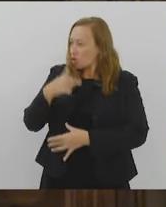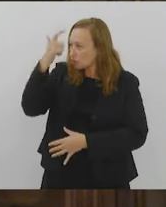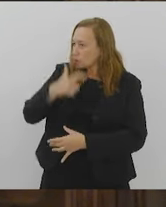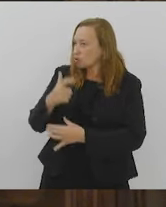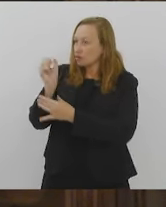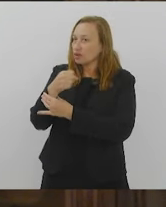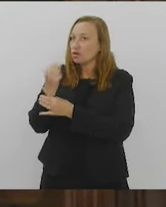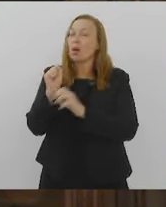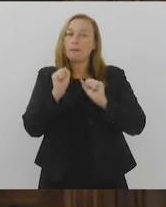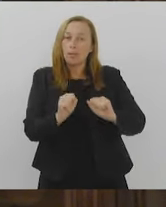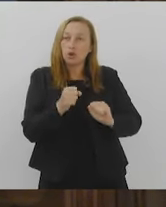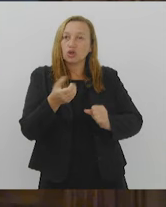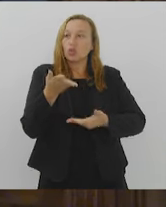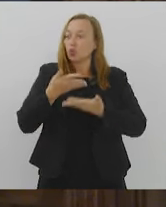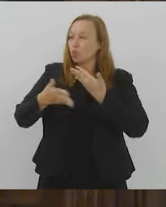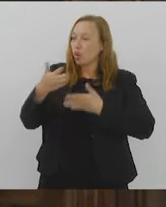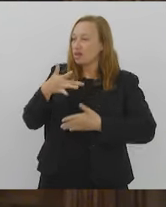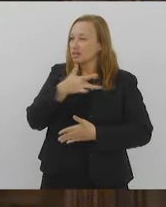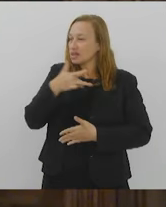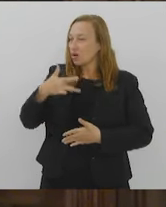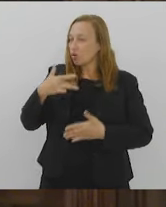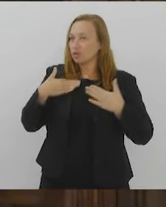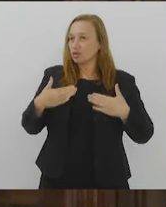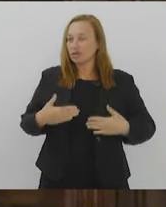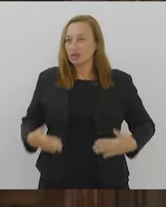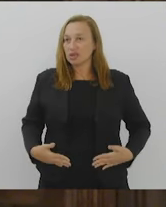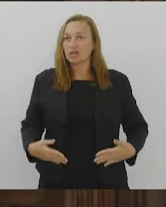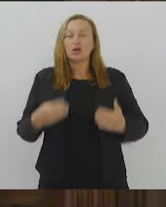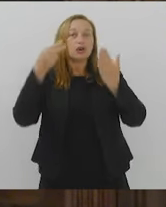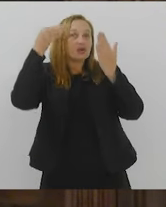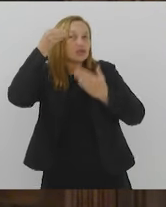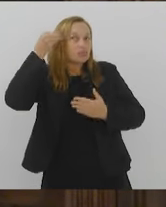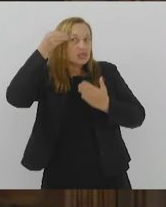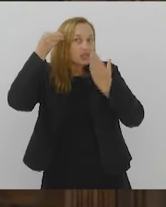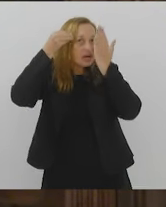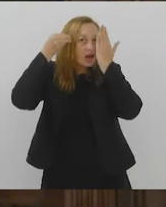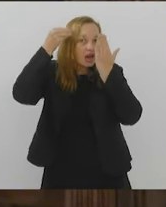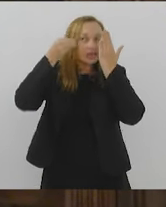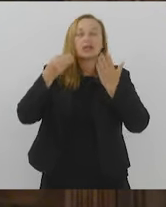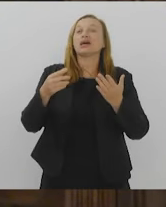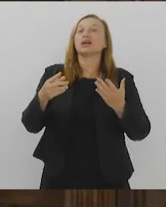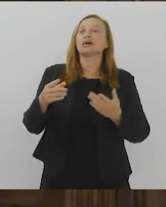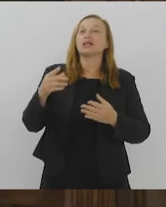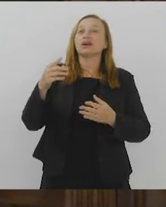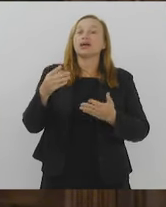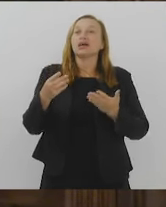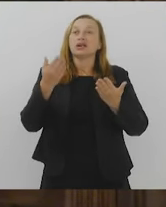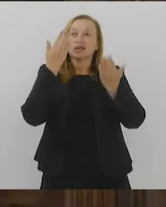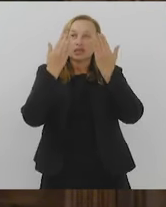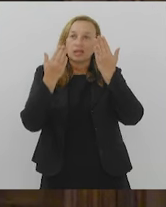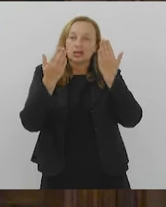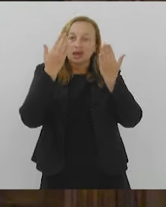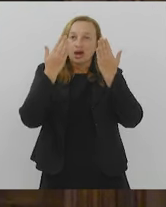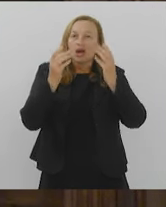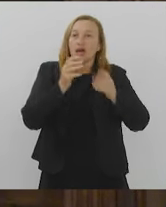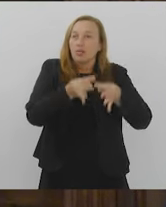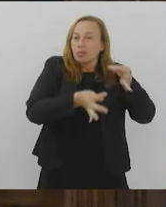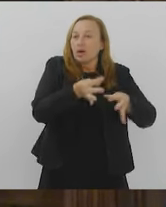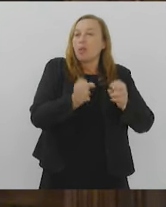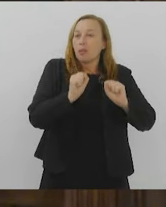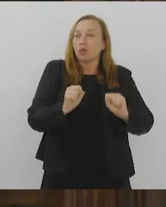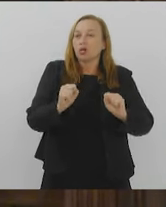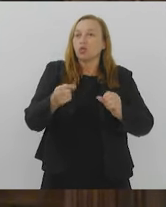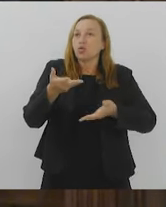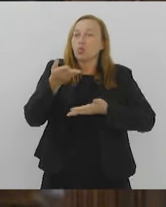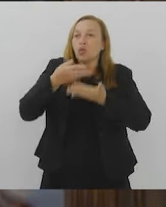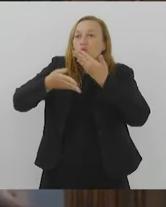da saúde física. Os psiquiatras, os terapeutas, podem cuidar da saúde mental. Mas quem